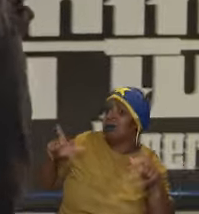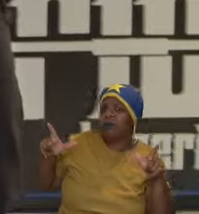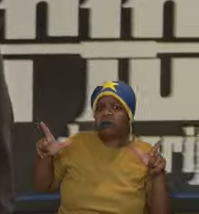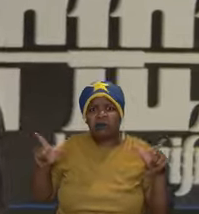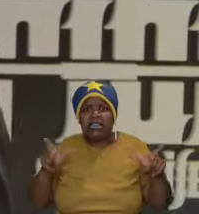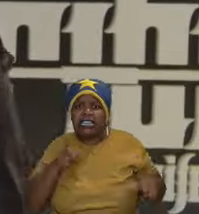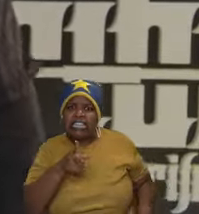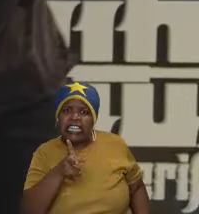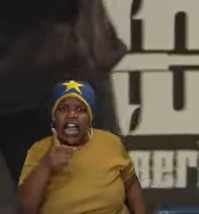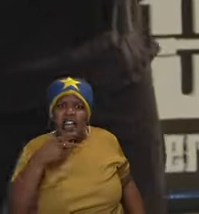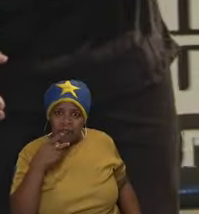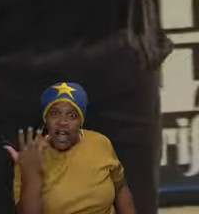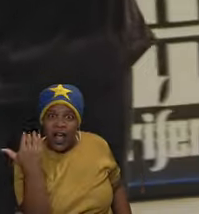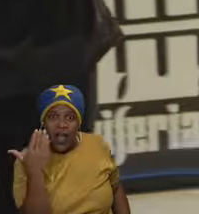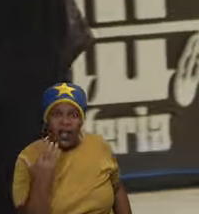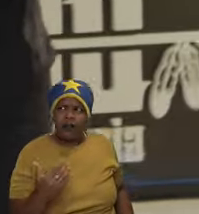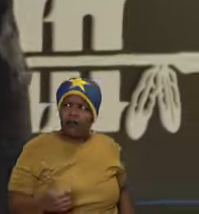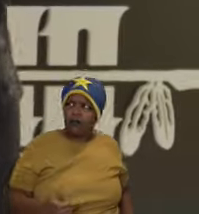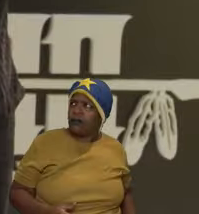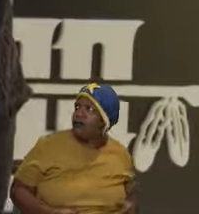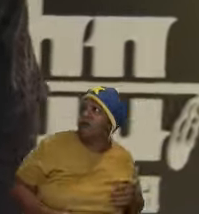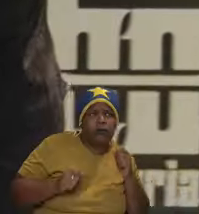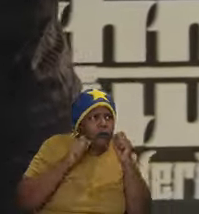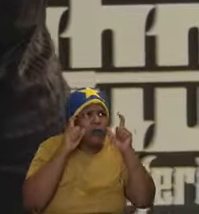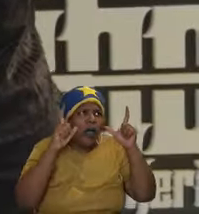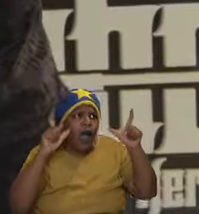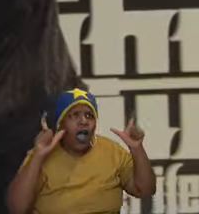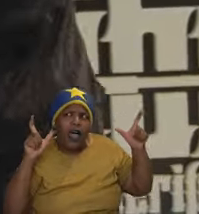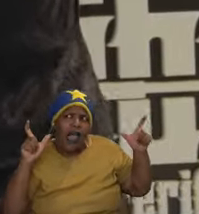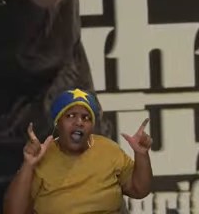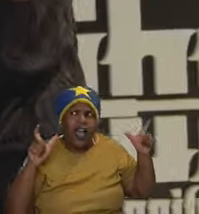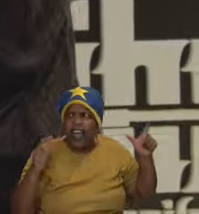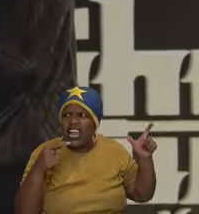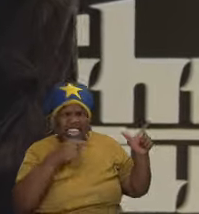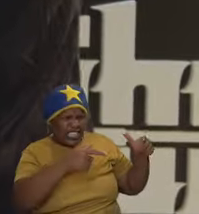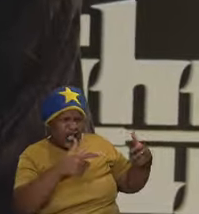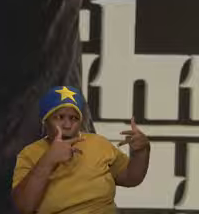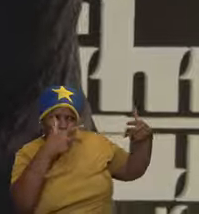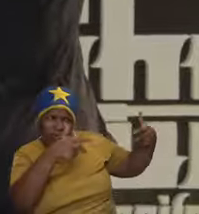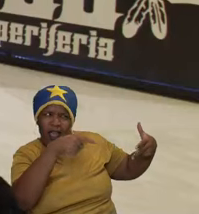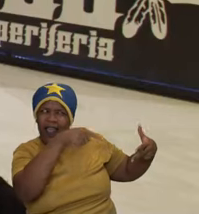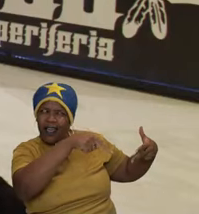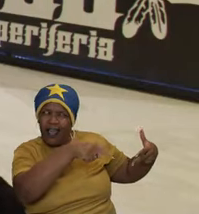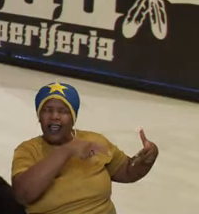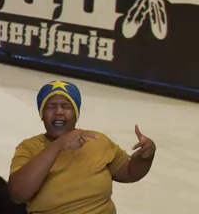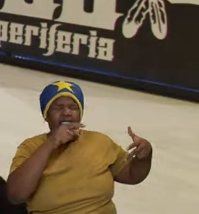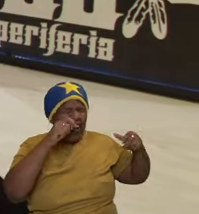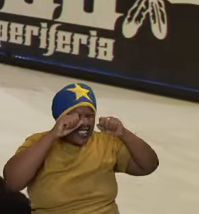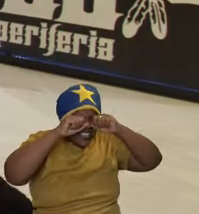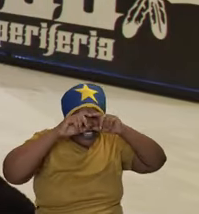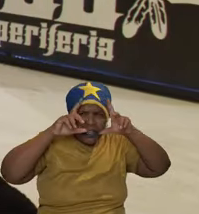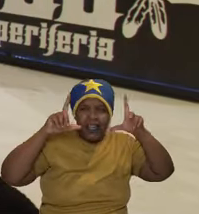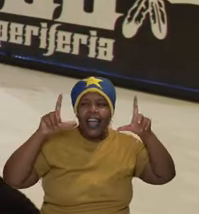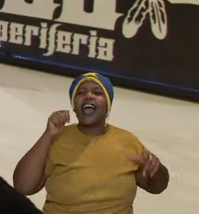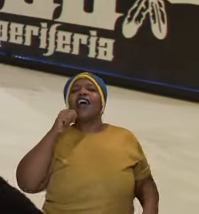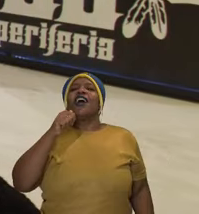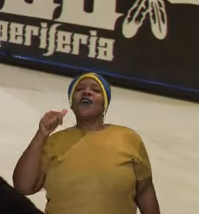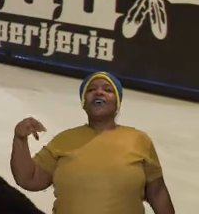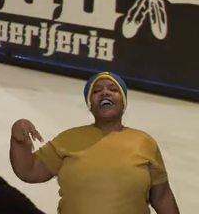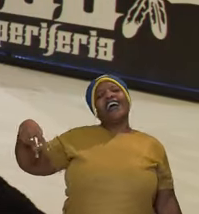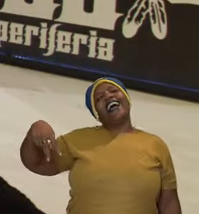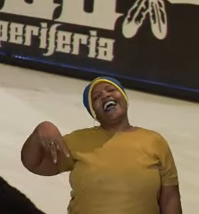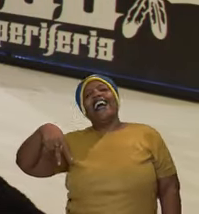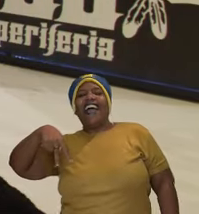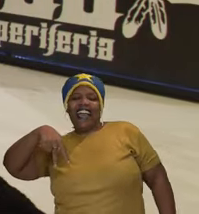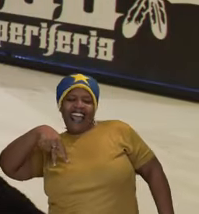me chama pra esse rolê. Acorda ainda. Sempre me chama pra esse rolê. E ela vem,